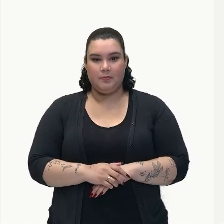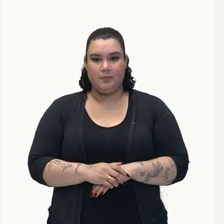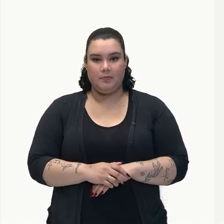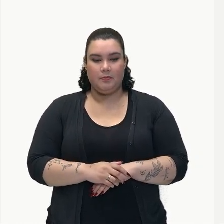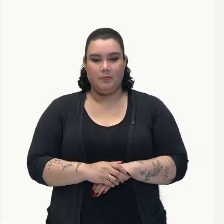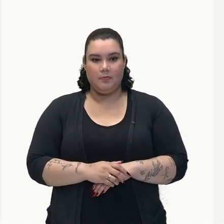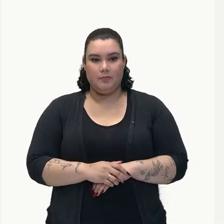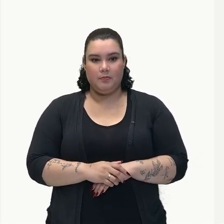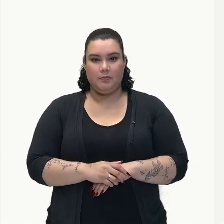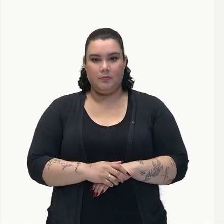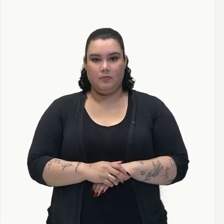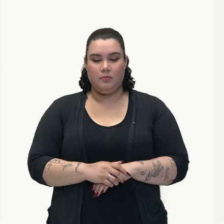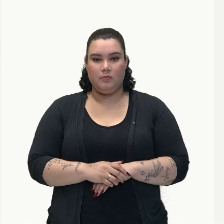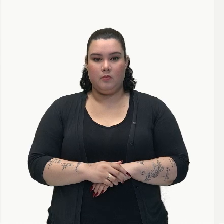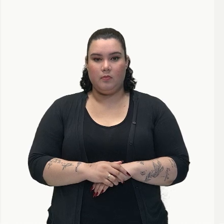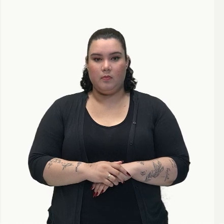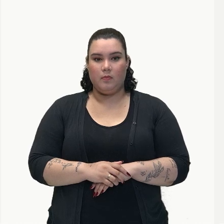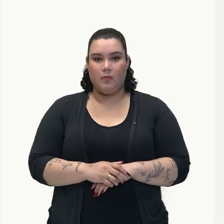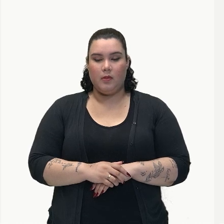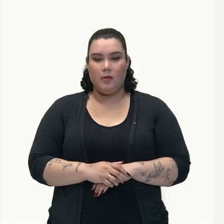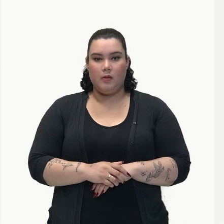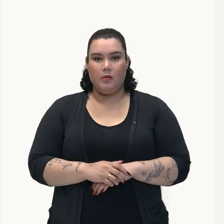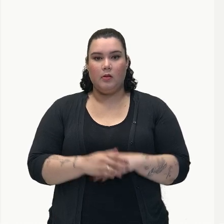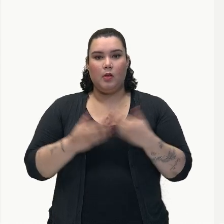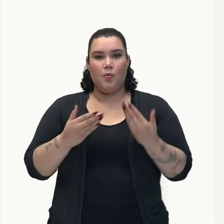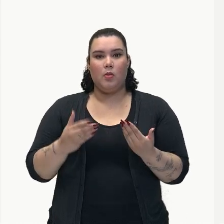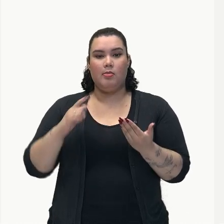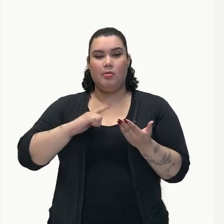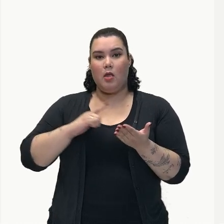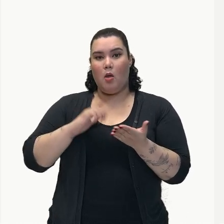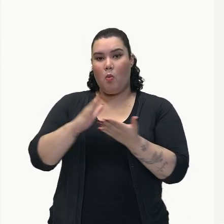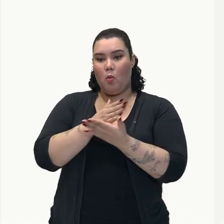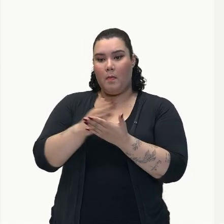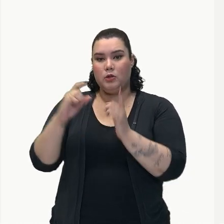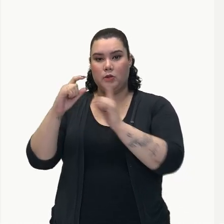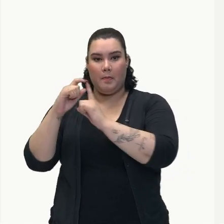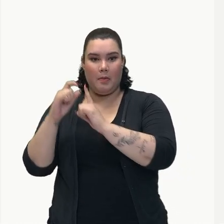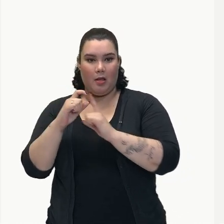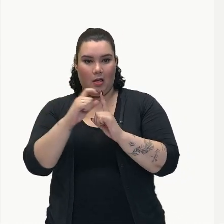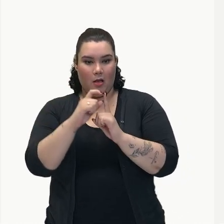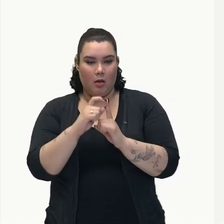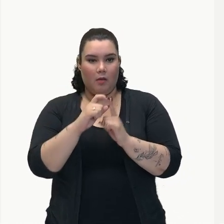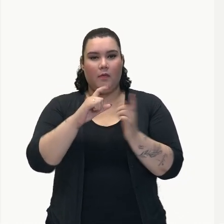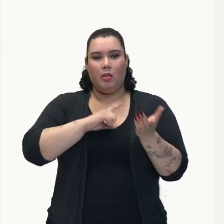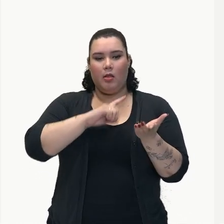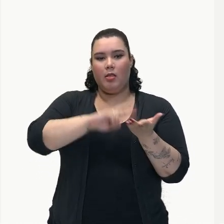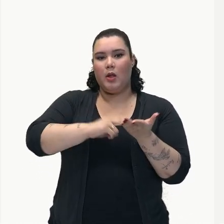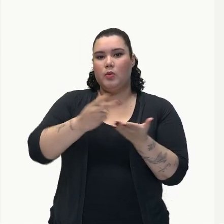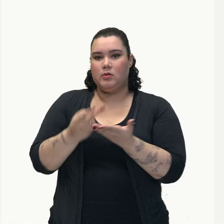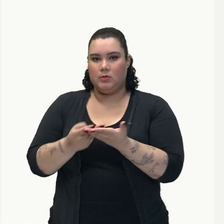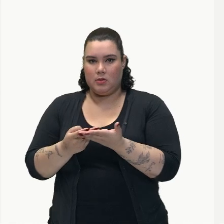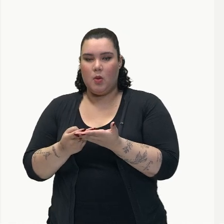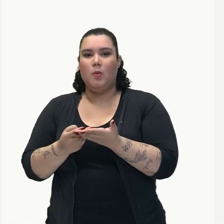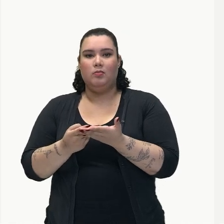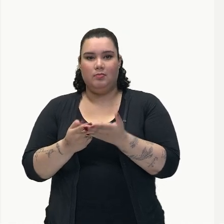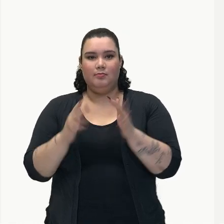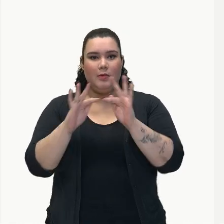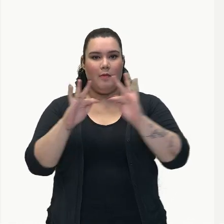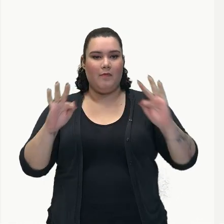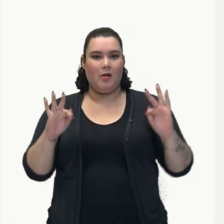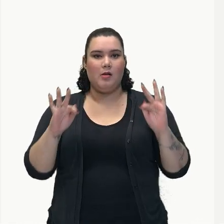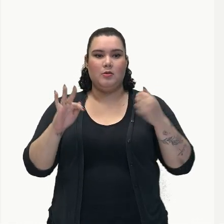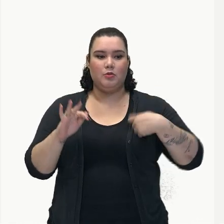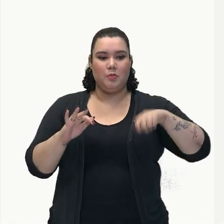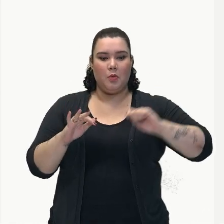Hermosos está ligado com bonito, certo? Golosinas, as guloseimas, pirulito,